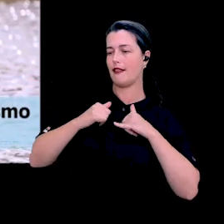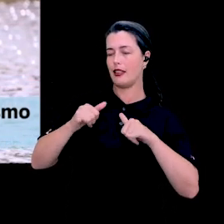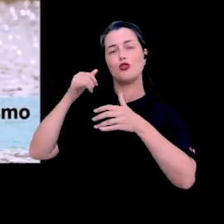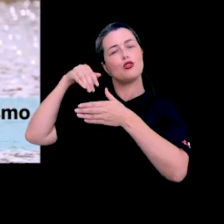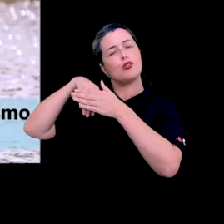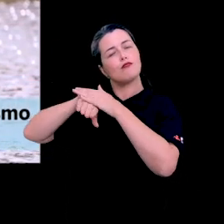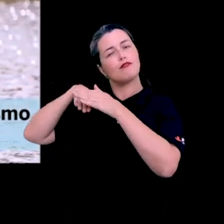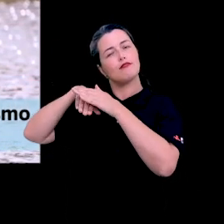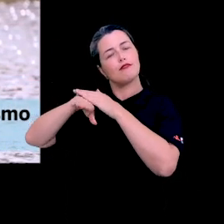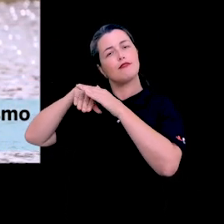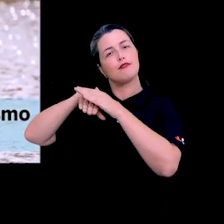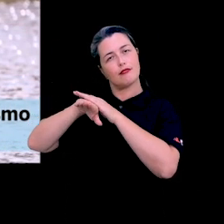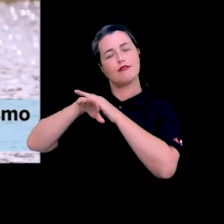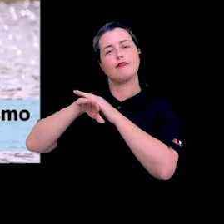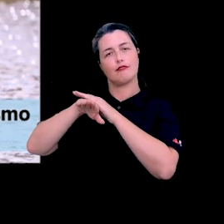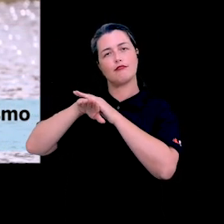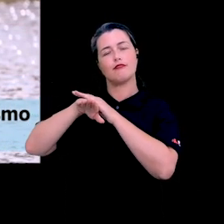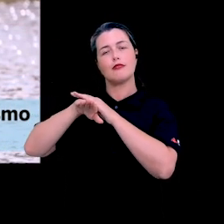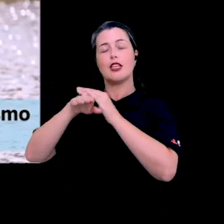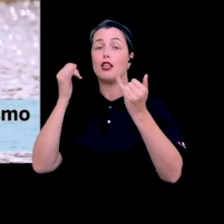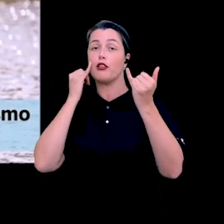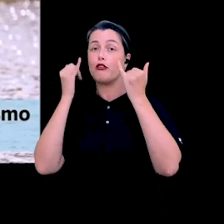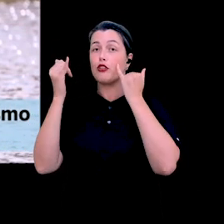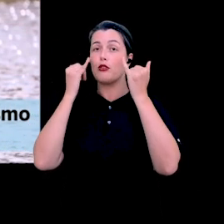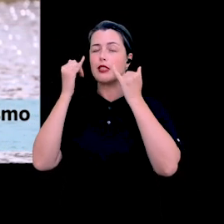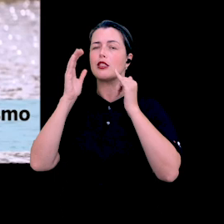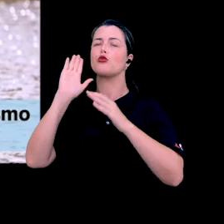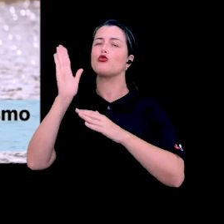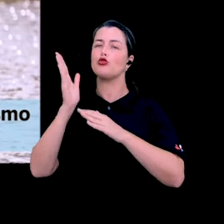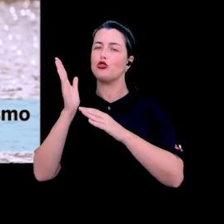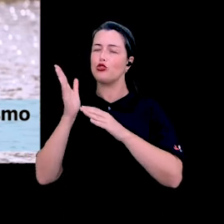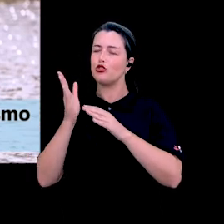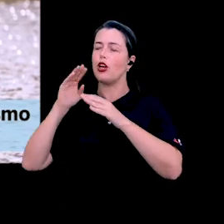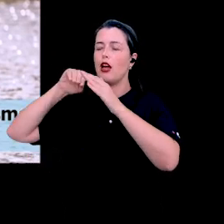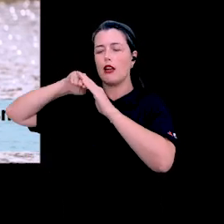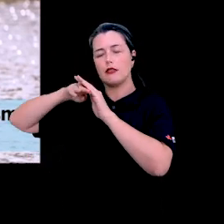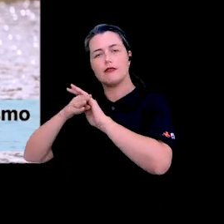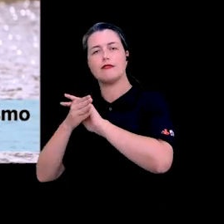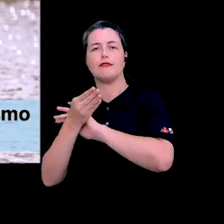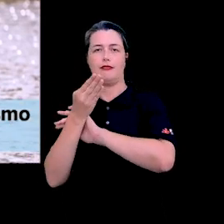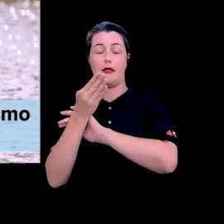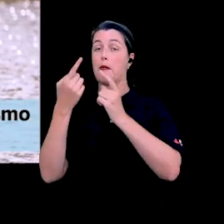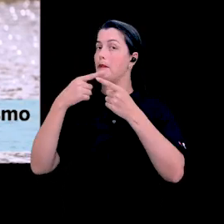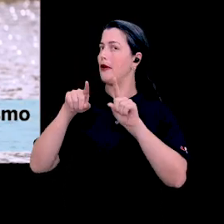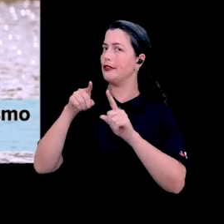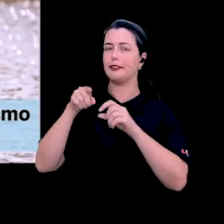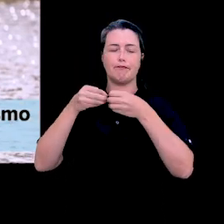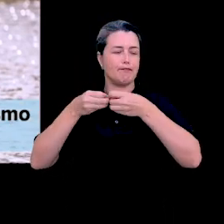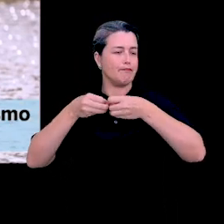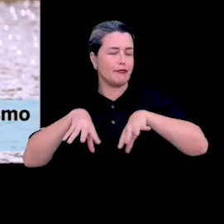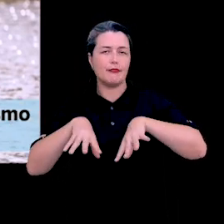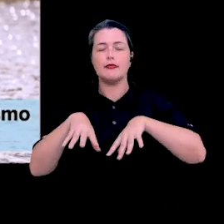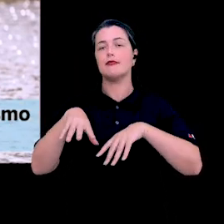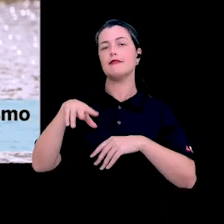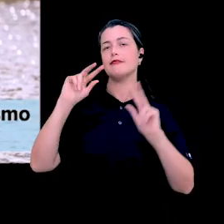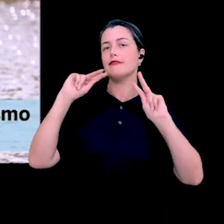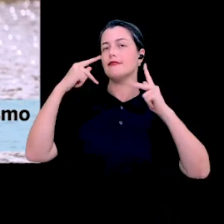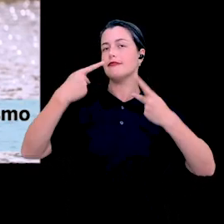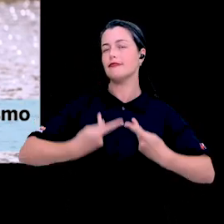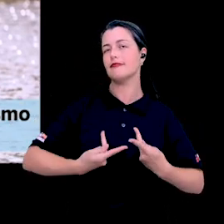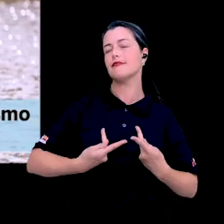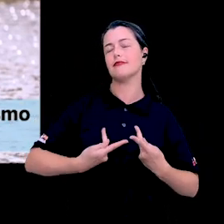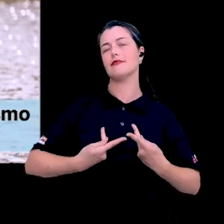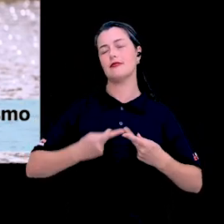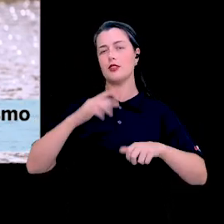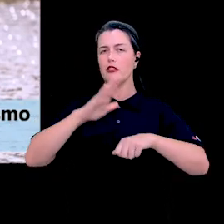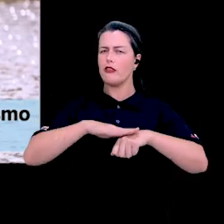a sua energia e não ser inundado por ações que já estão automatizadas. Mas isso não elimina a